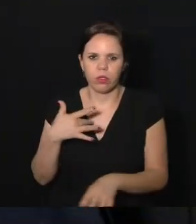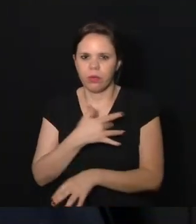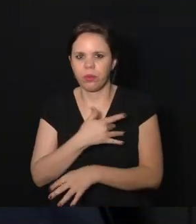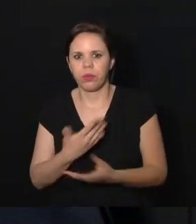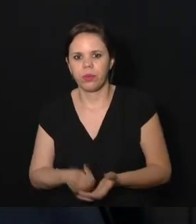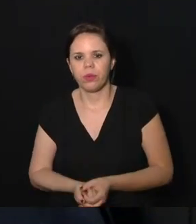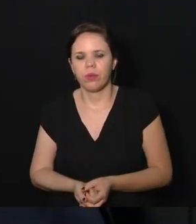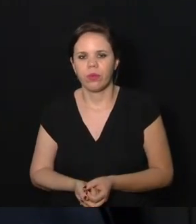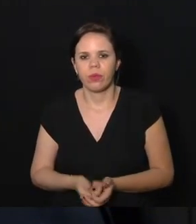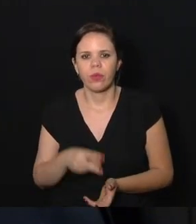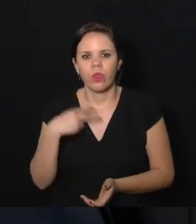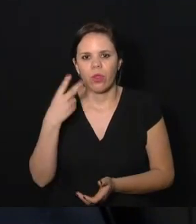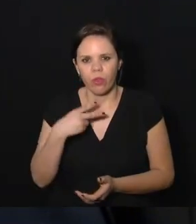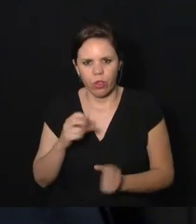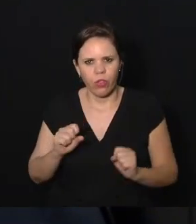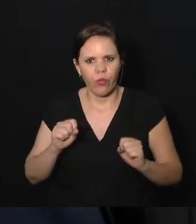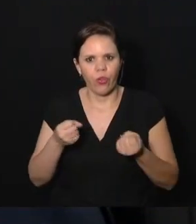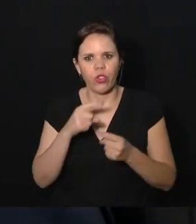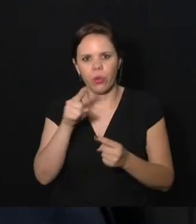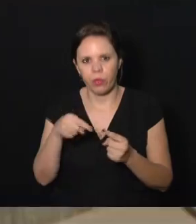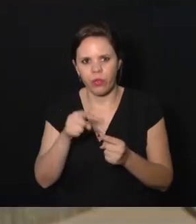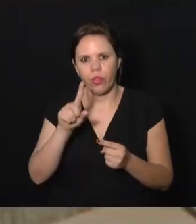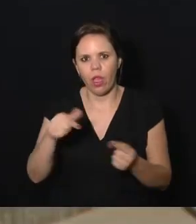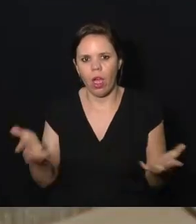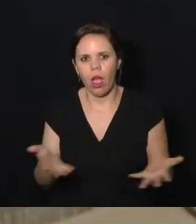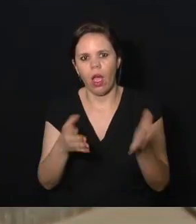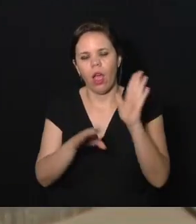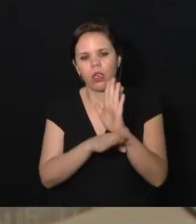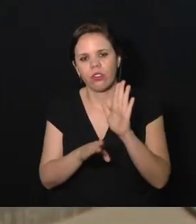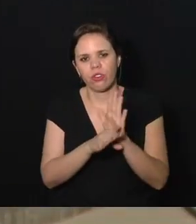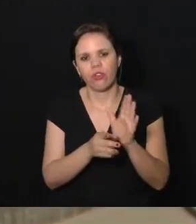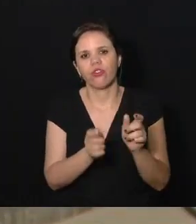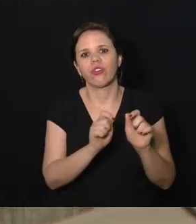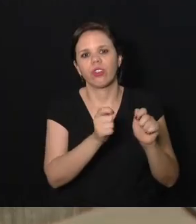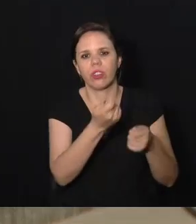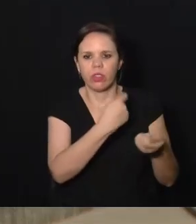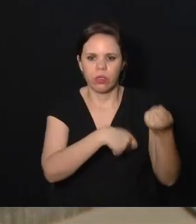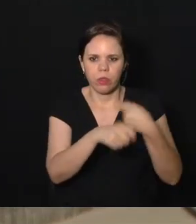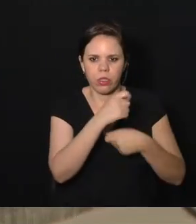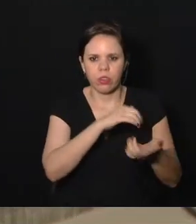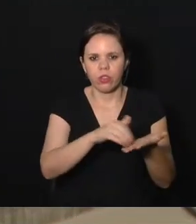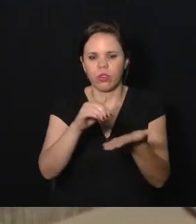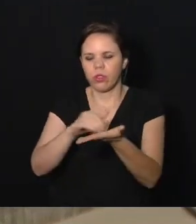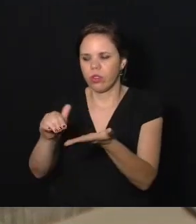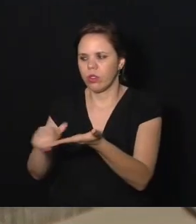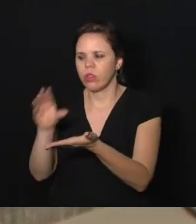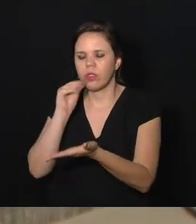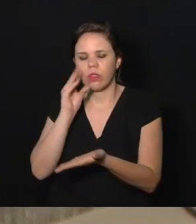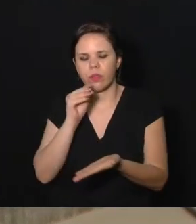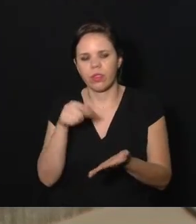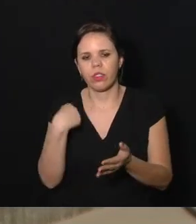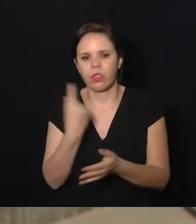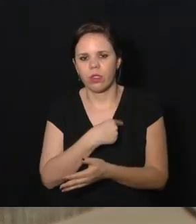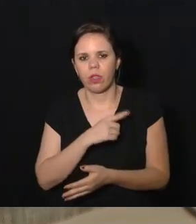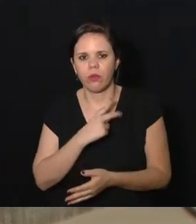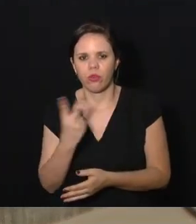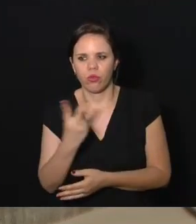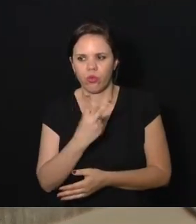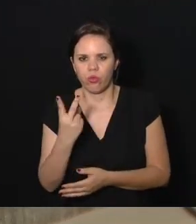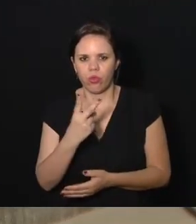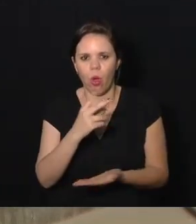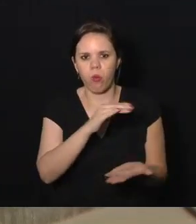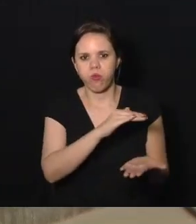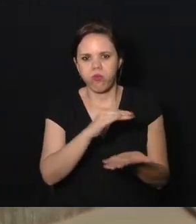O parlamentar reforça que o objetivo é também colaborar com a gestão dos secretários. Nós temos nessas duas pastas as